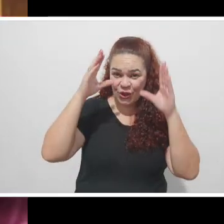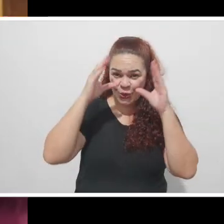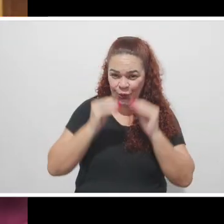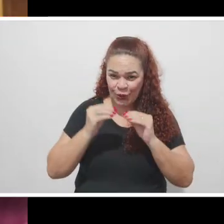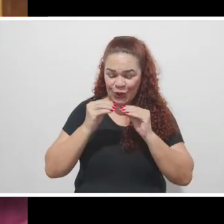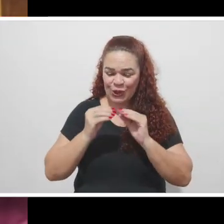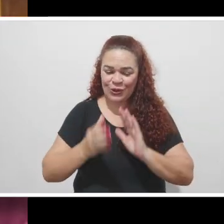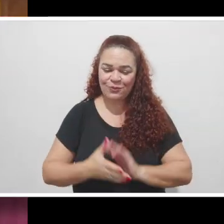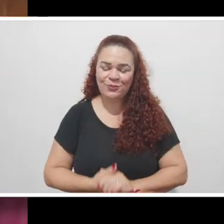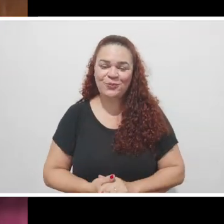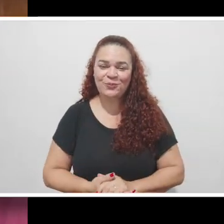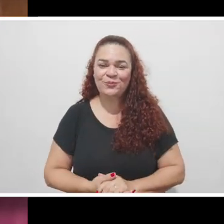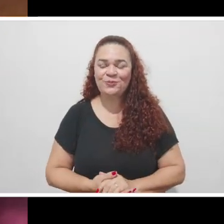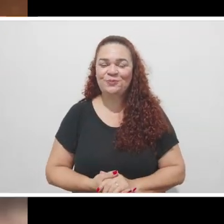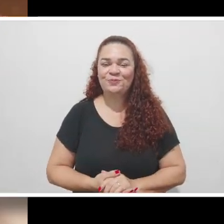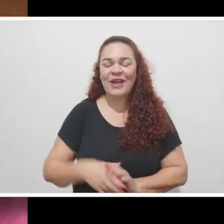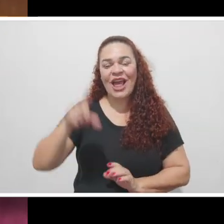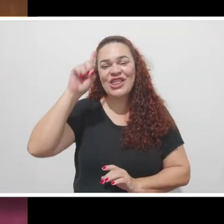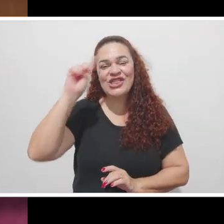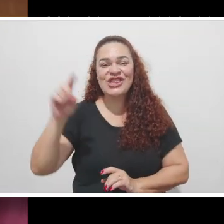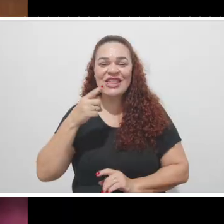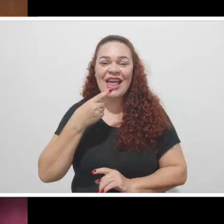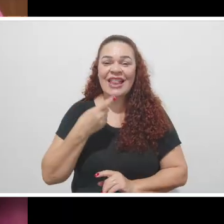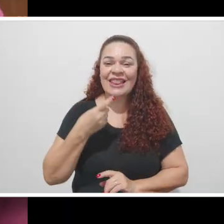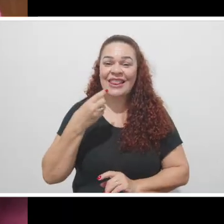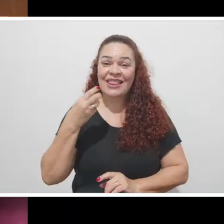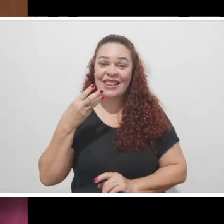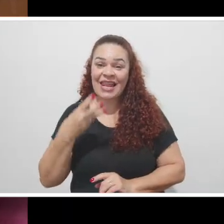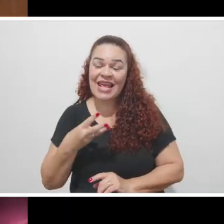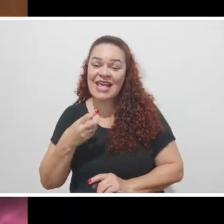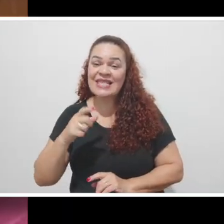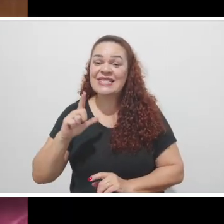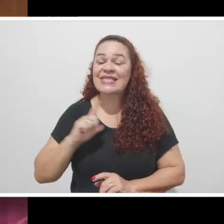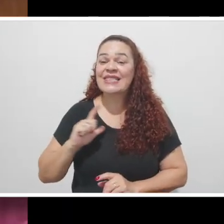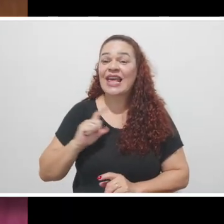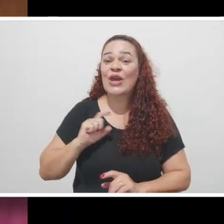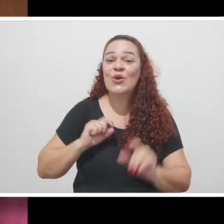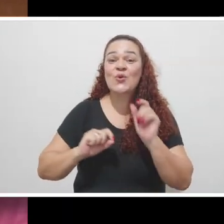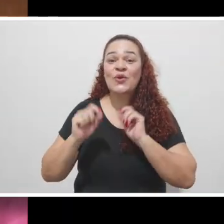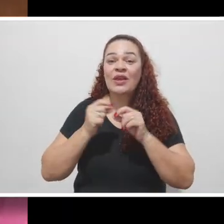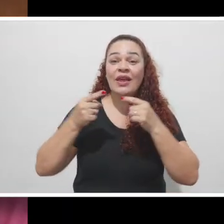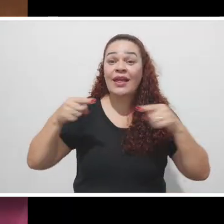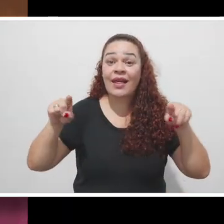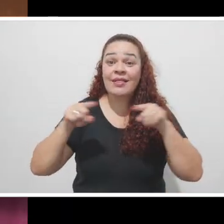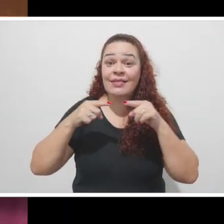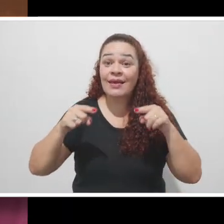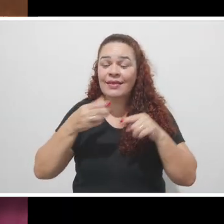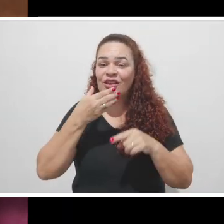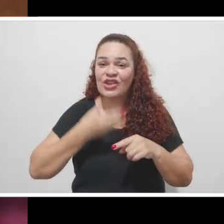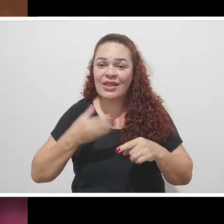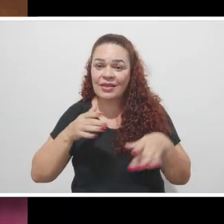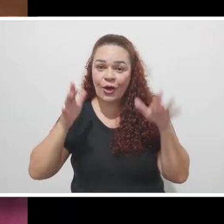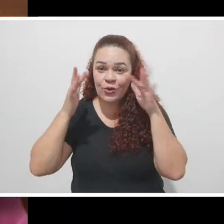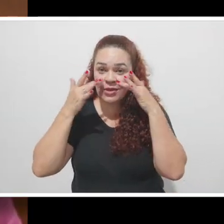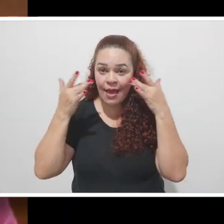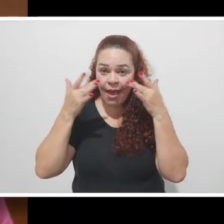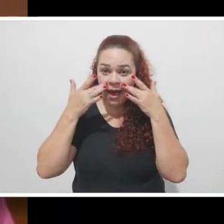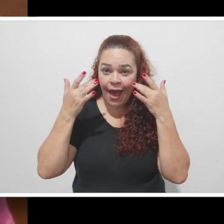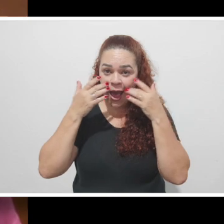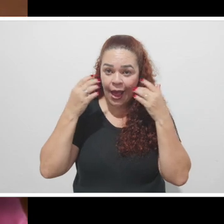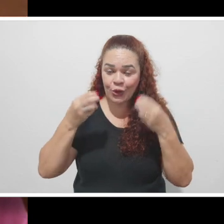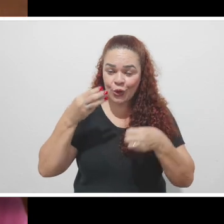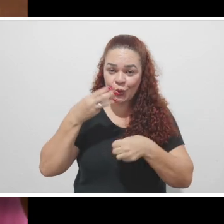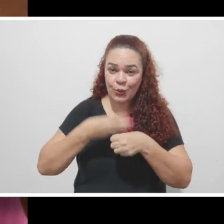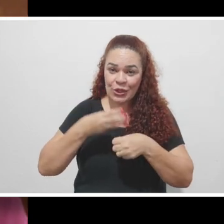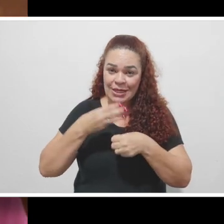no Parque Max Pfeffer. E no dia 13 de dezembro vai ter uma cantata de Natal no nosso Teatro Municipal, Dr. Armando de